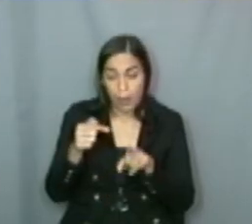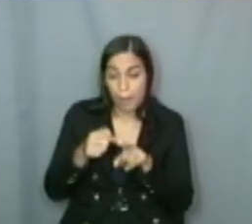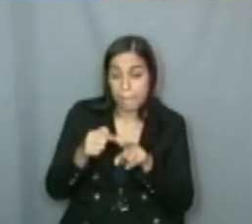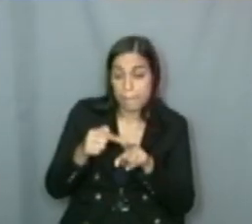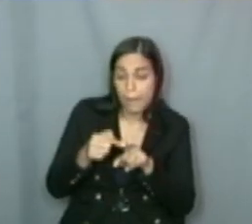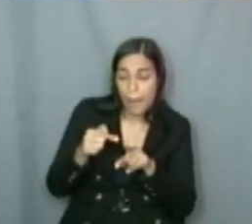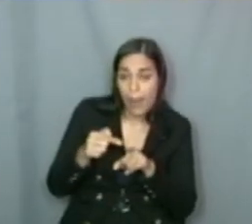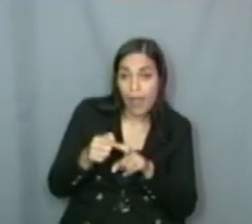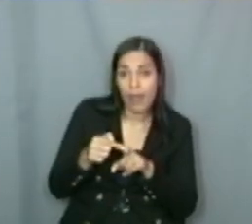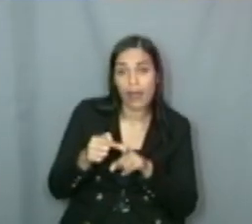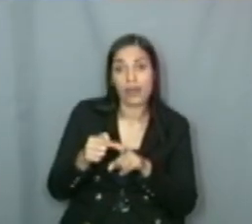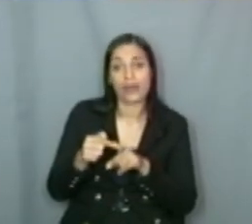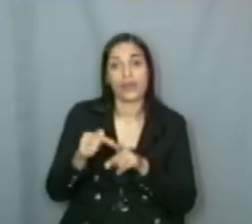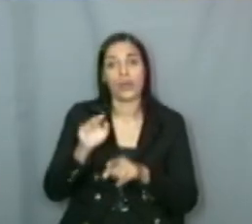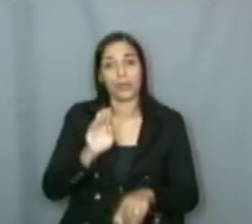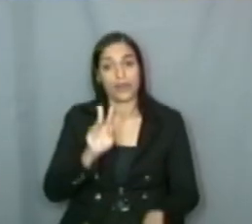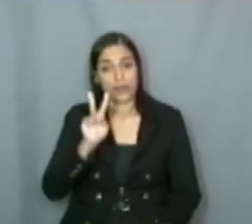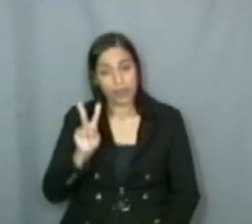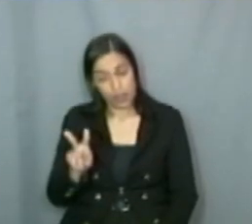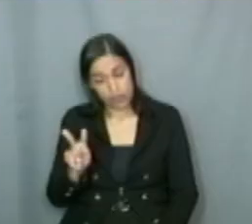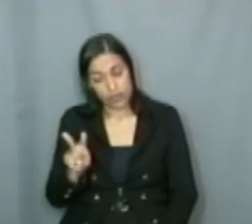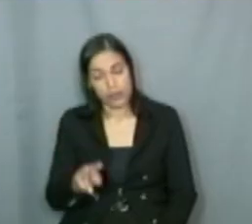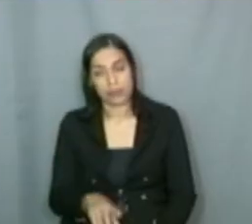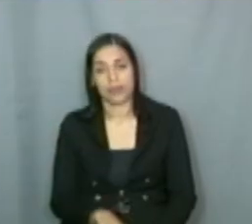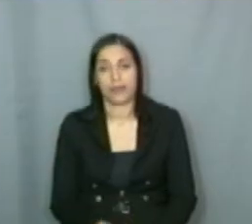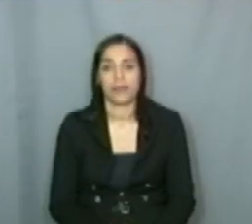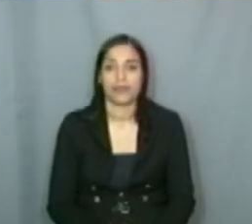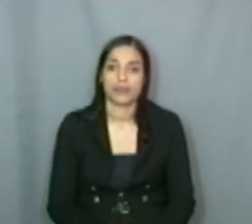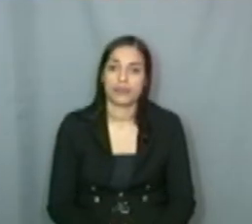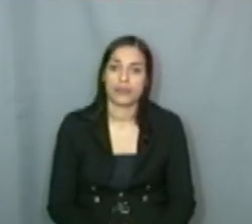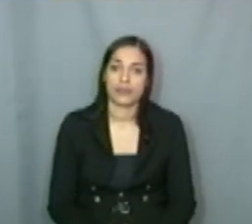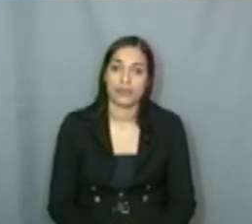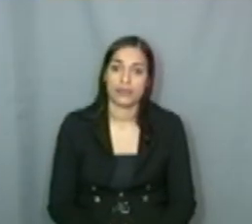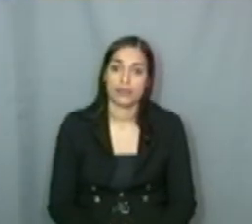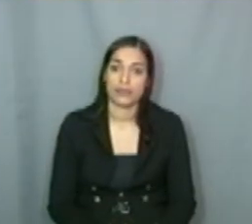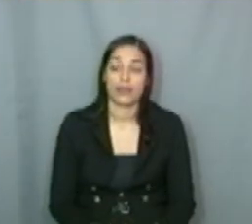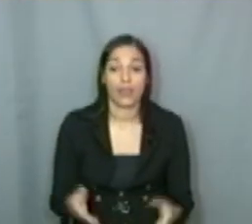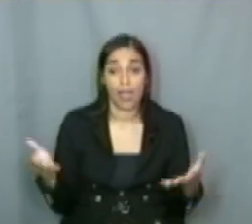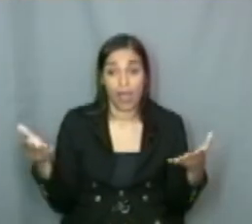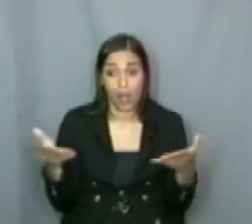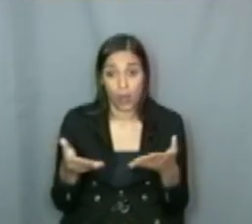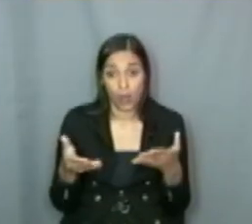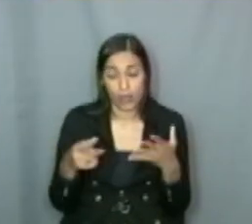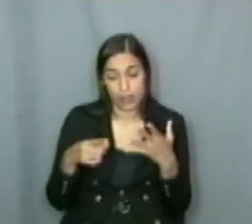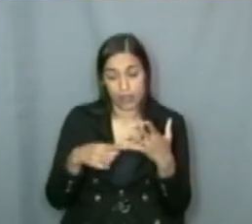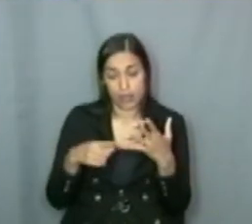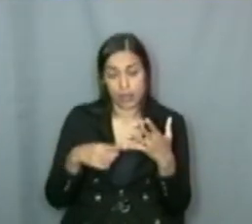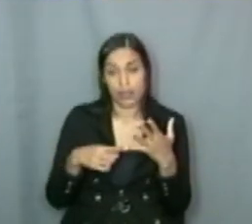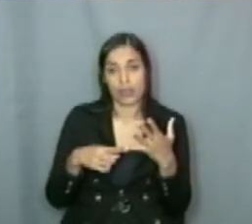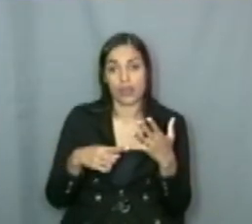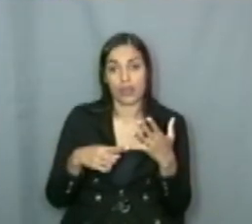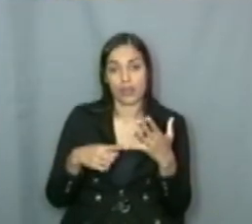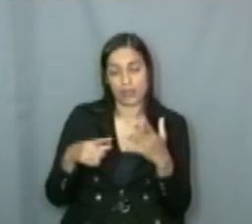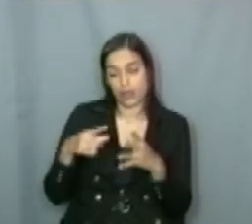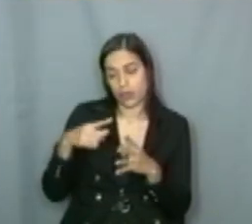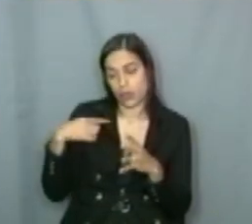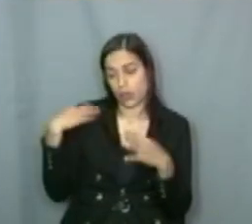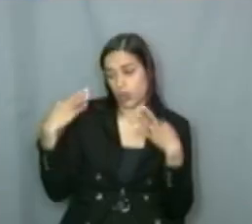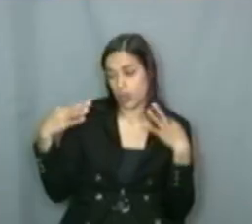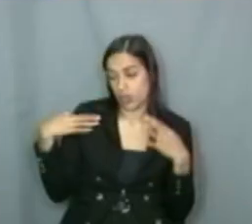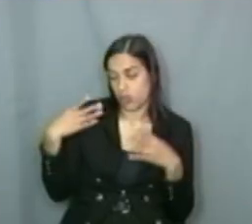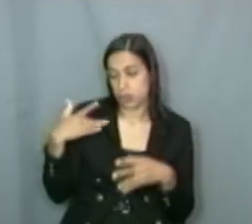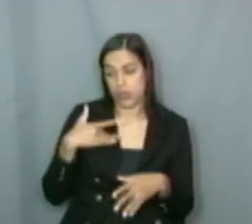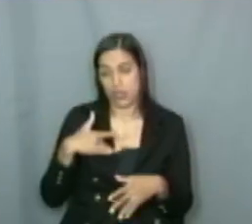número 187 em Boa Viagem. Agora eu estou falando de transporte. Falei de turismo, falei